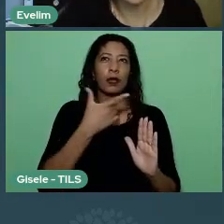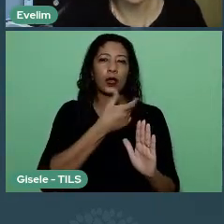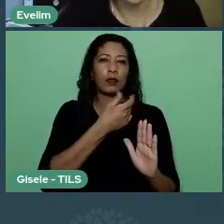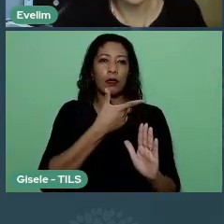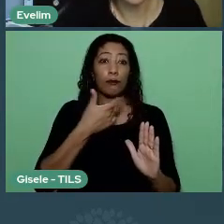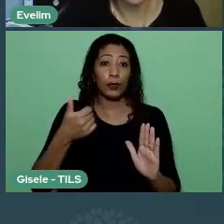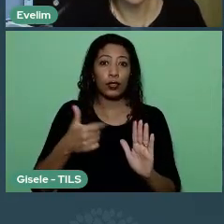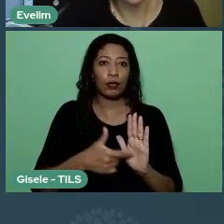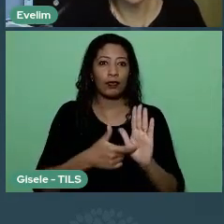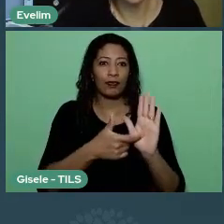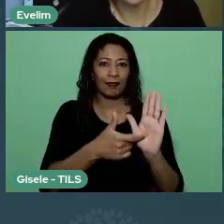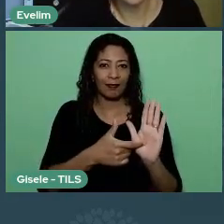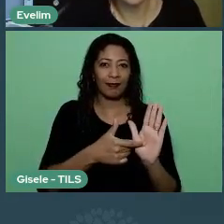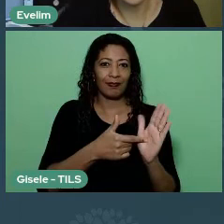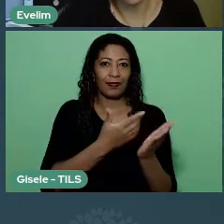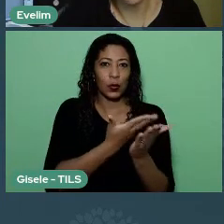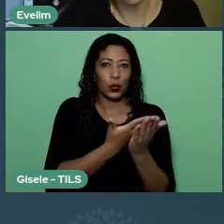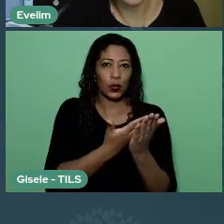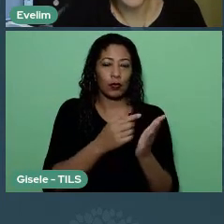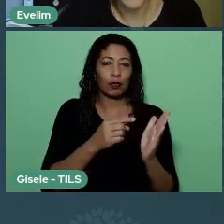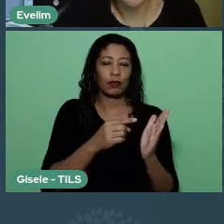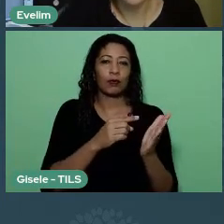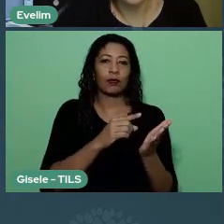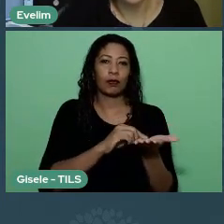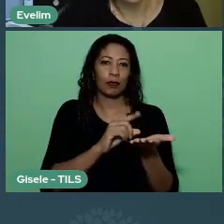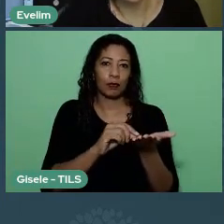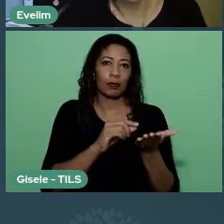2021, mostrando que o uso de VNI